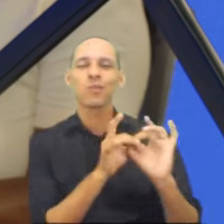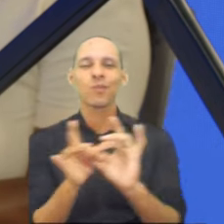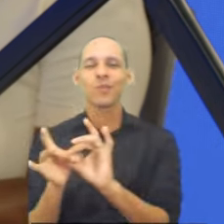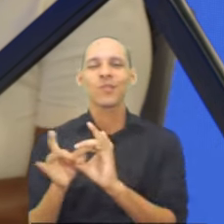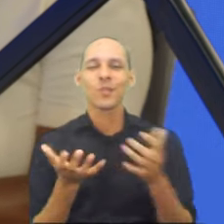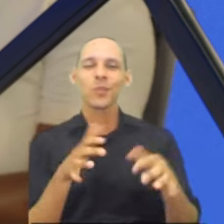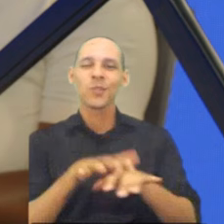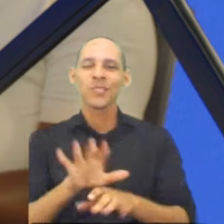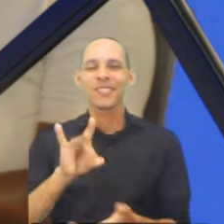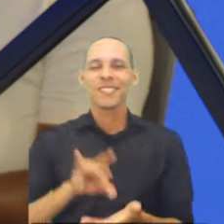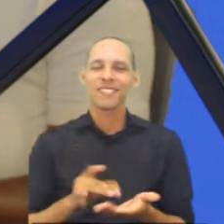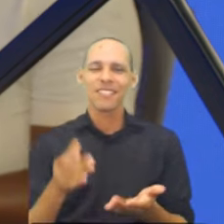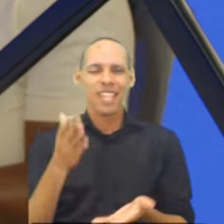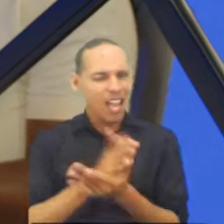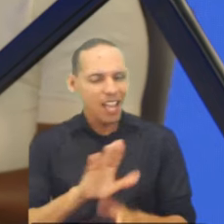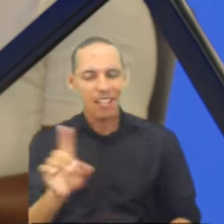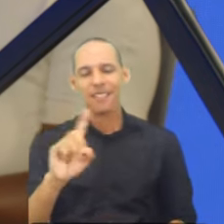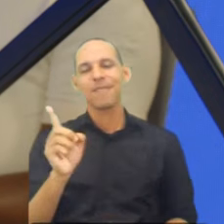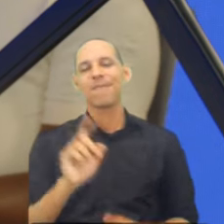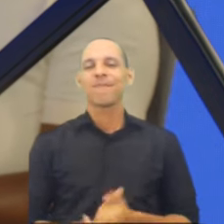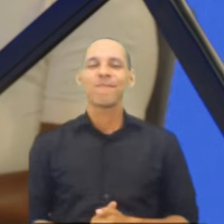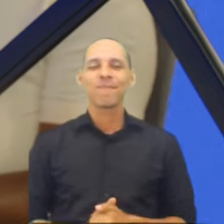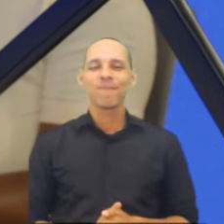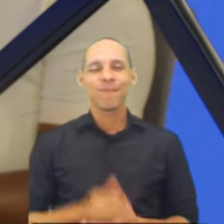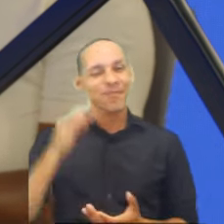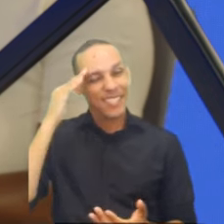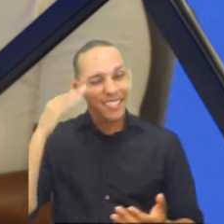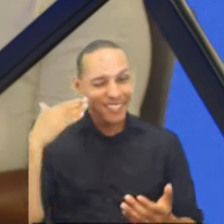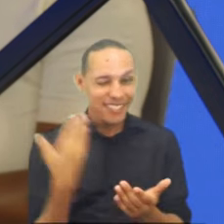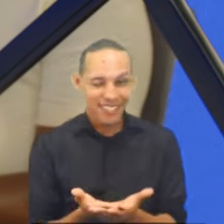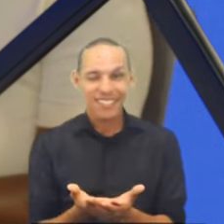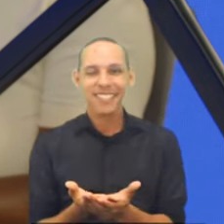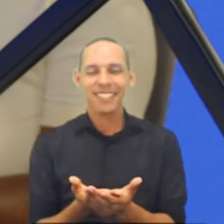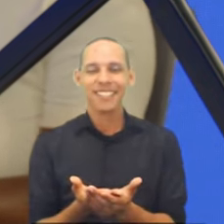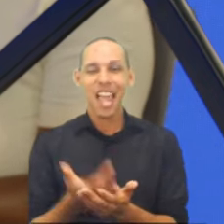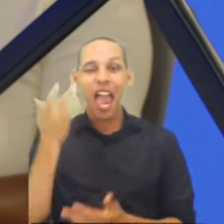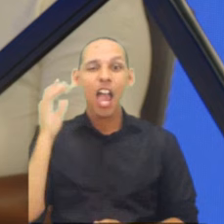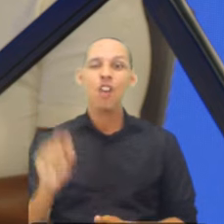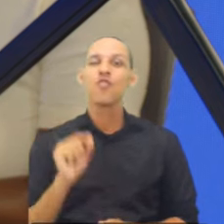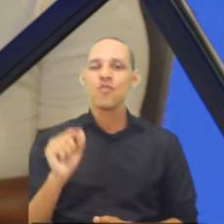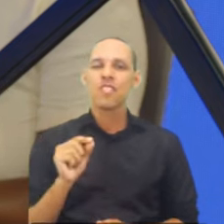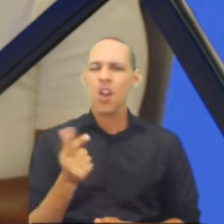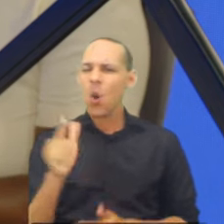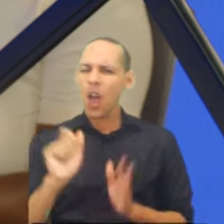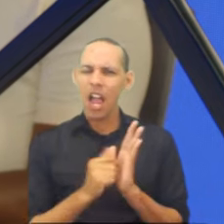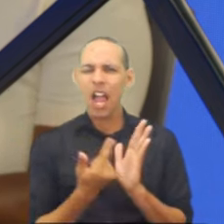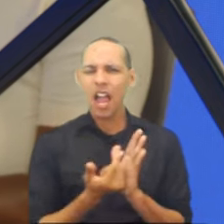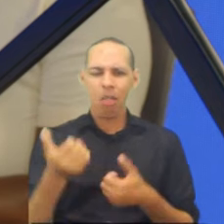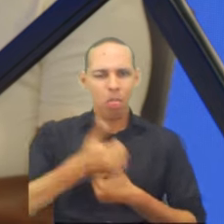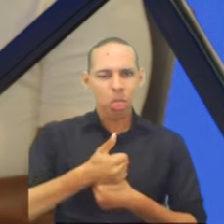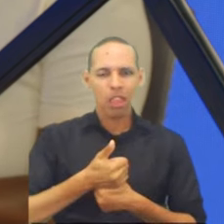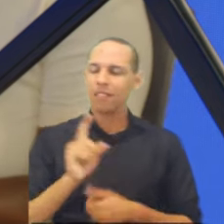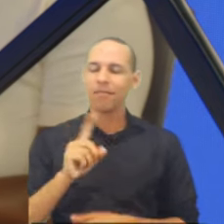mundo sabe é não acabar eu acho que quem acredita ou quem acha que vai trazer outras agendas